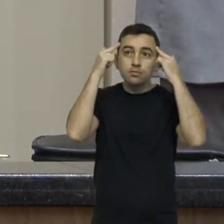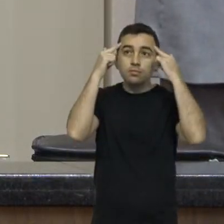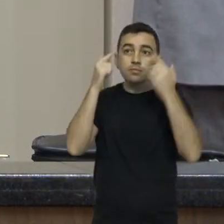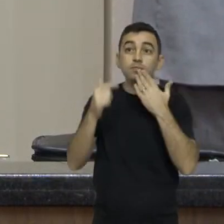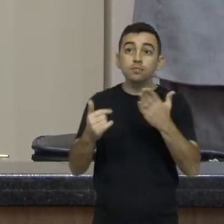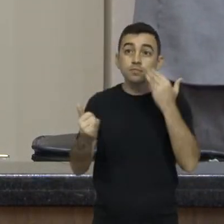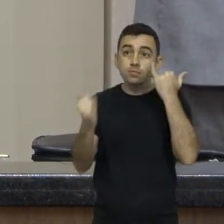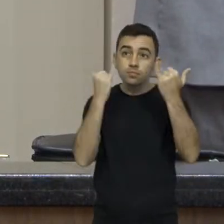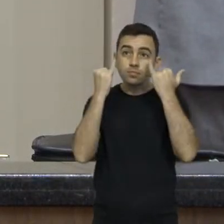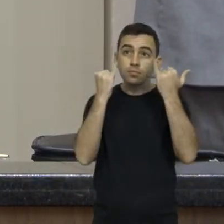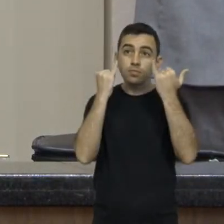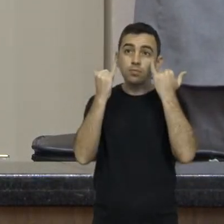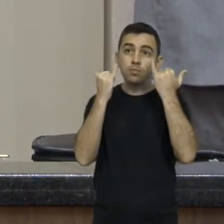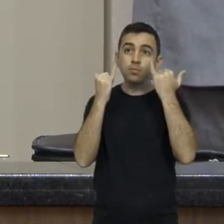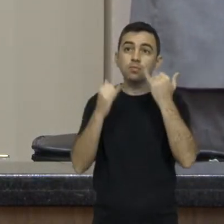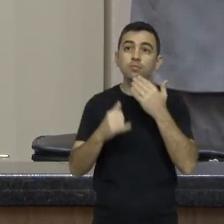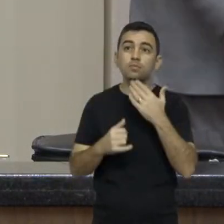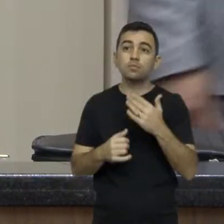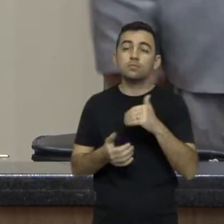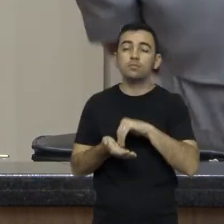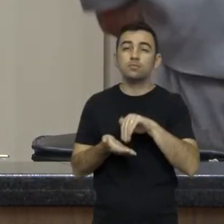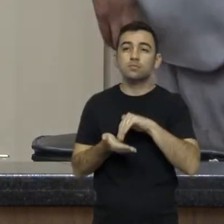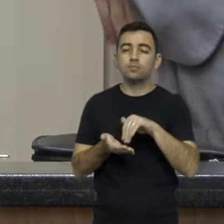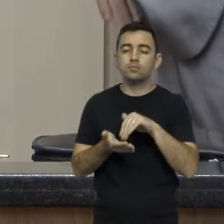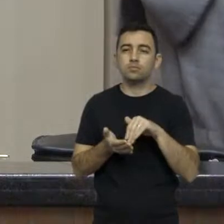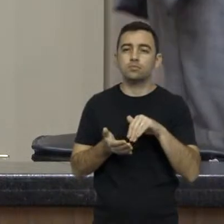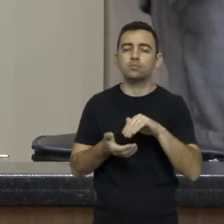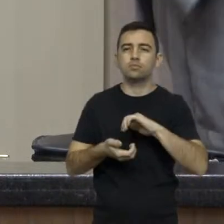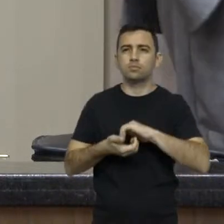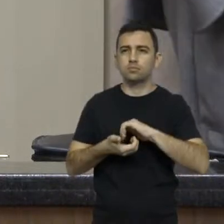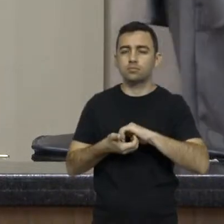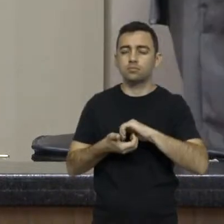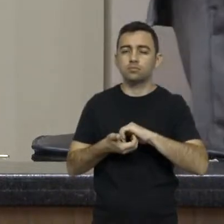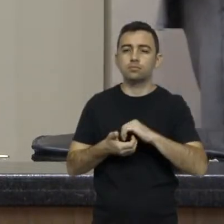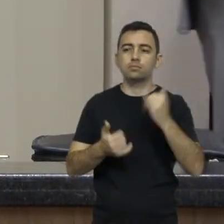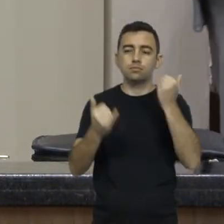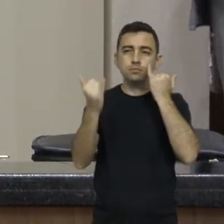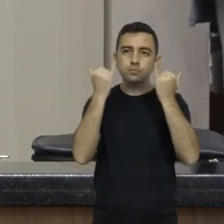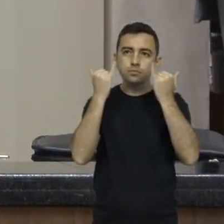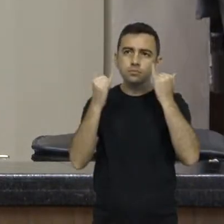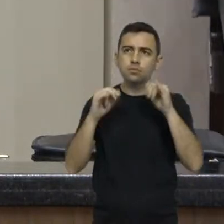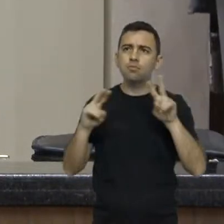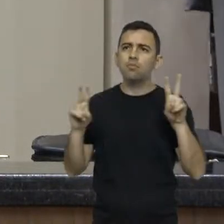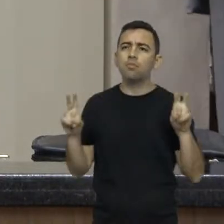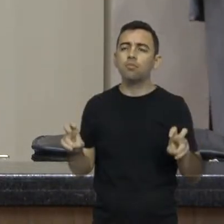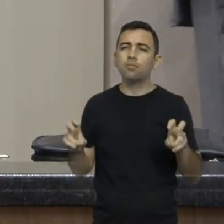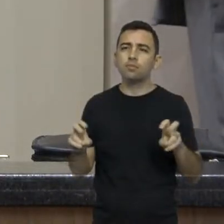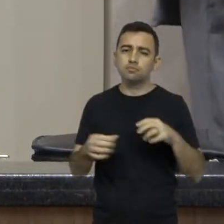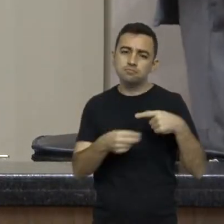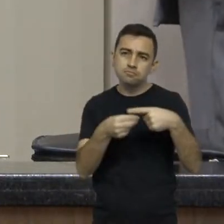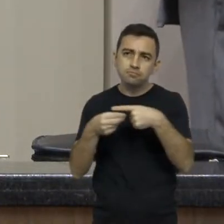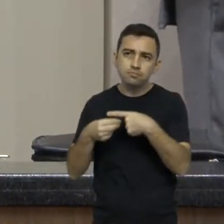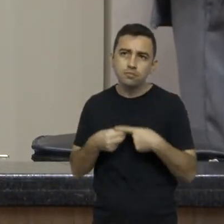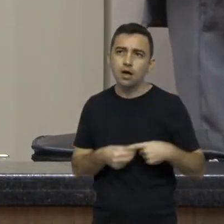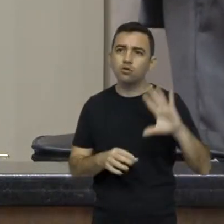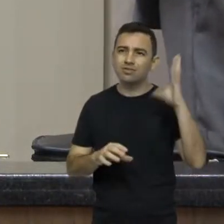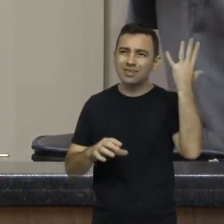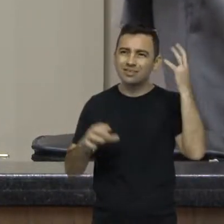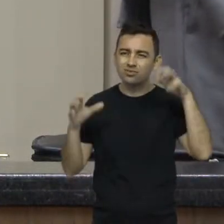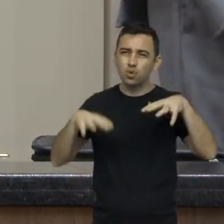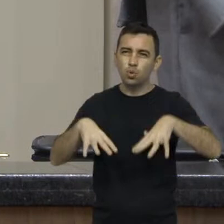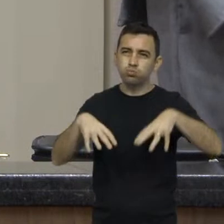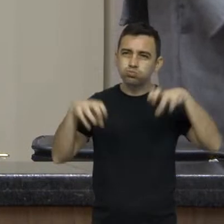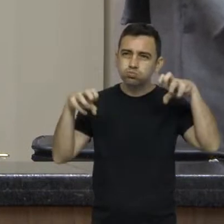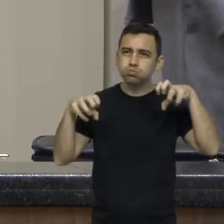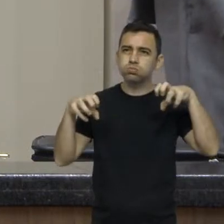informação, solicitando ao secretário da Casa Civil informações acerca dos municípios atingidos pela seca ou